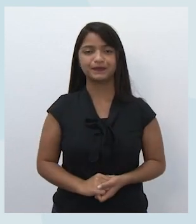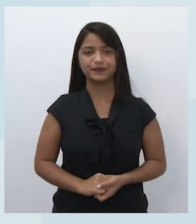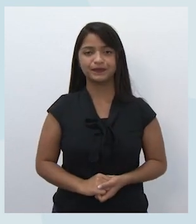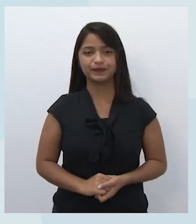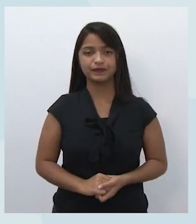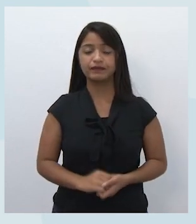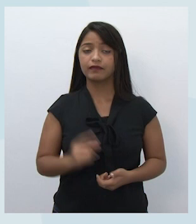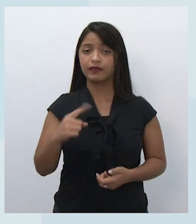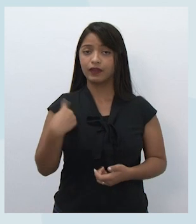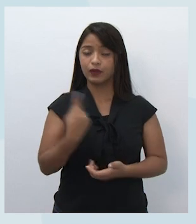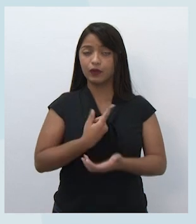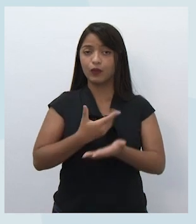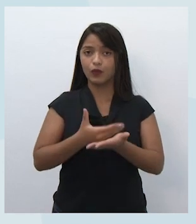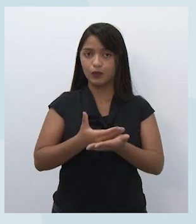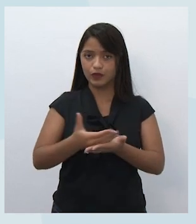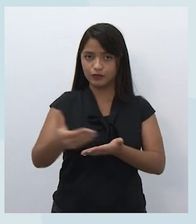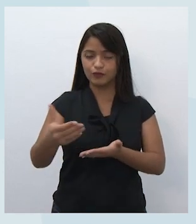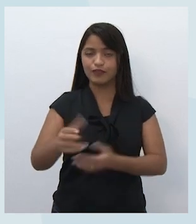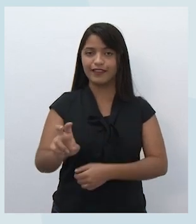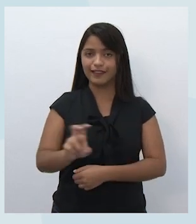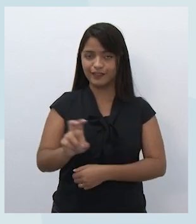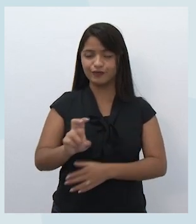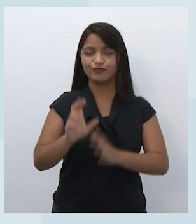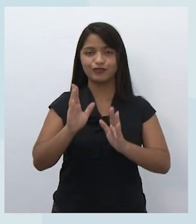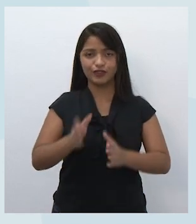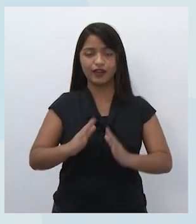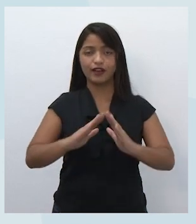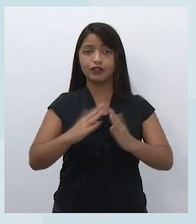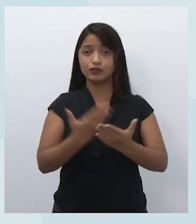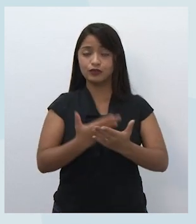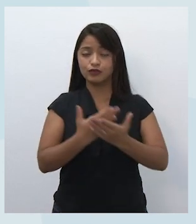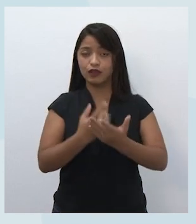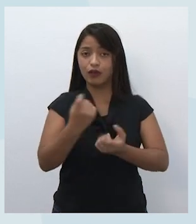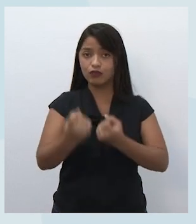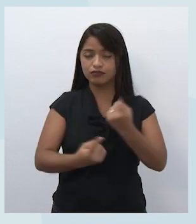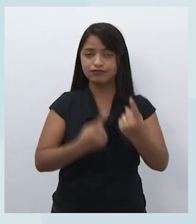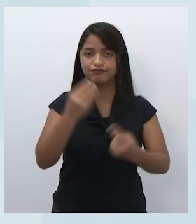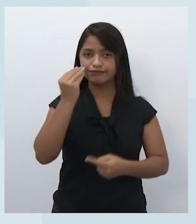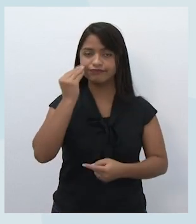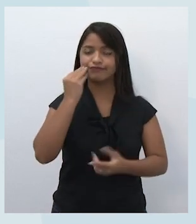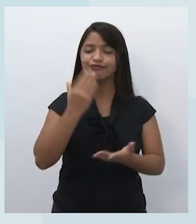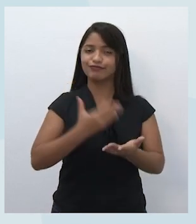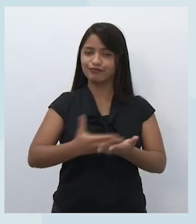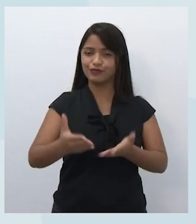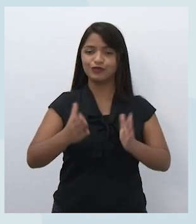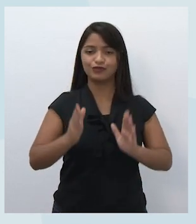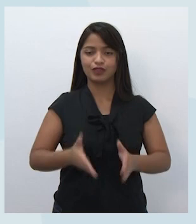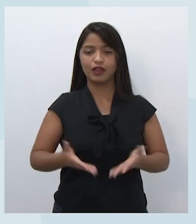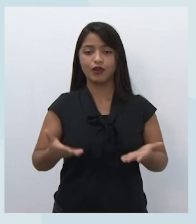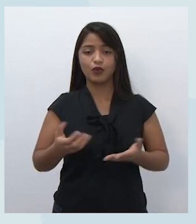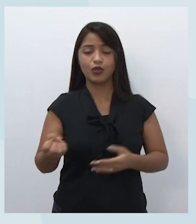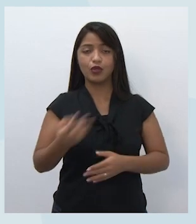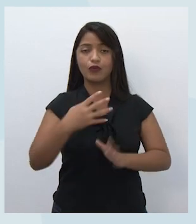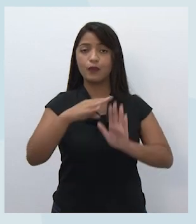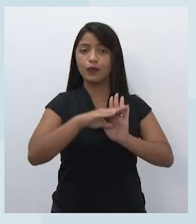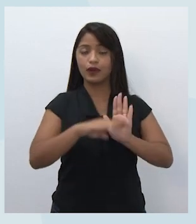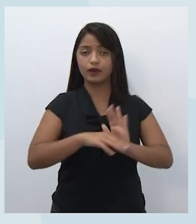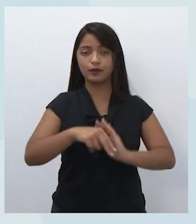já iniciamos esse quinto itinerário em algumas escolas-piloto com o programa Novotec, né, agora em